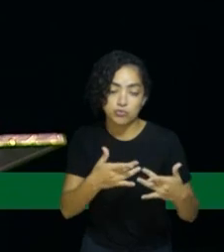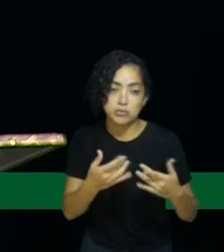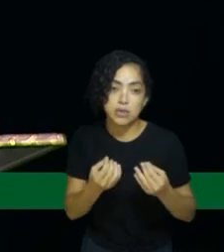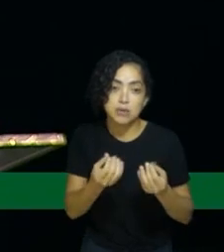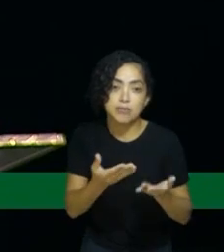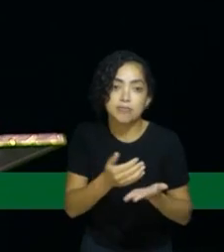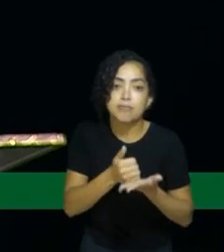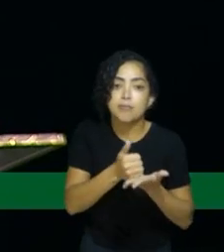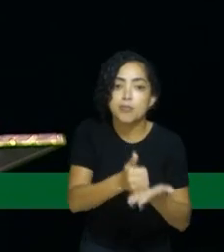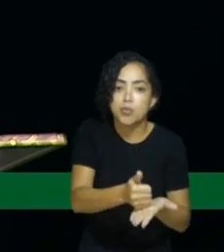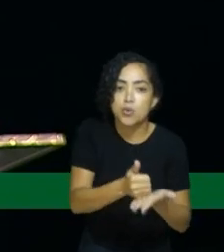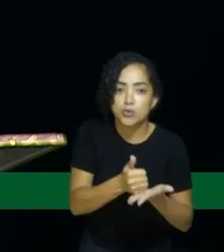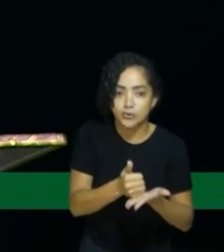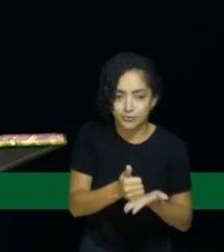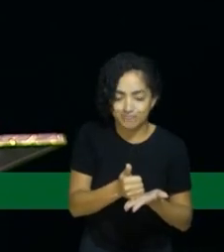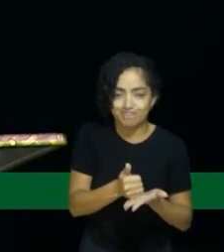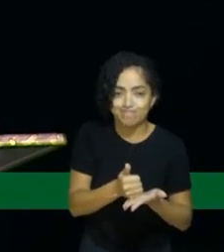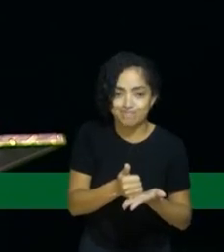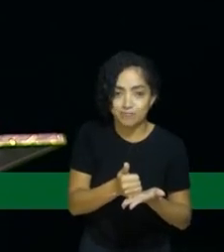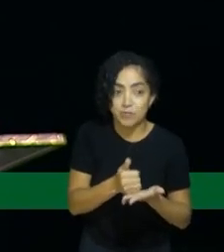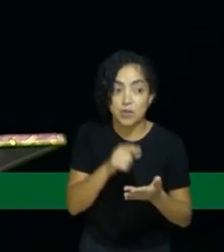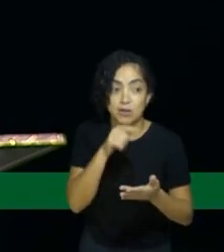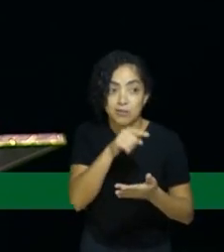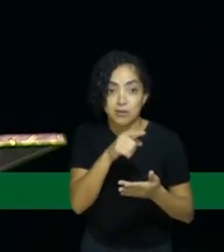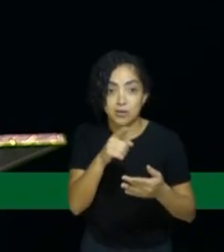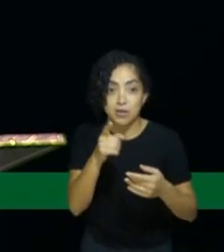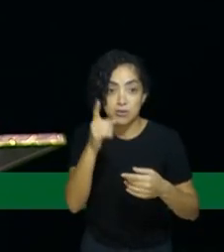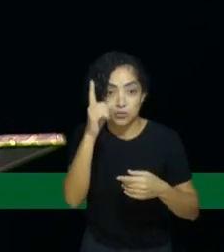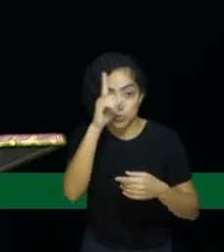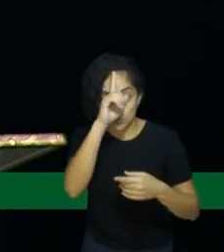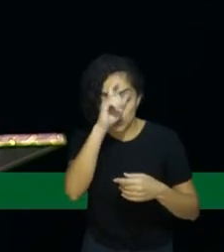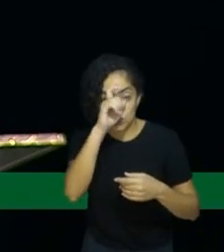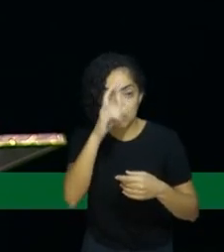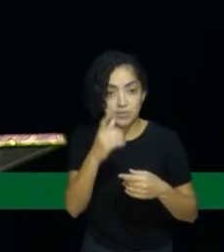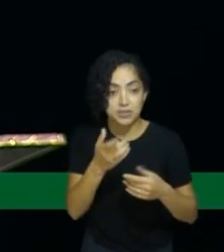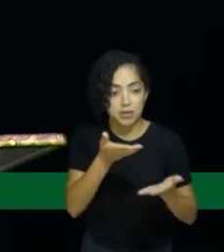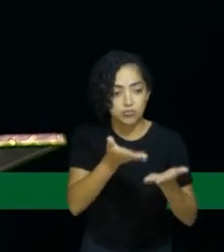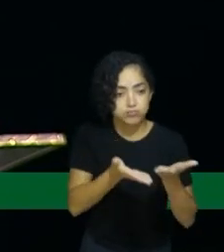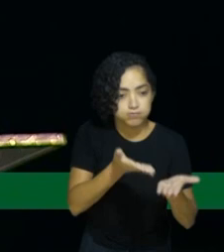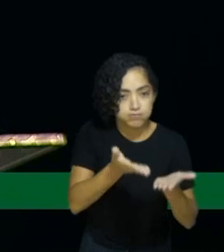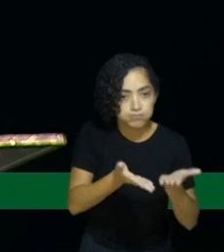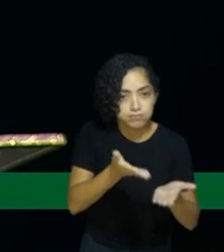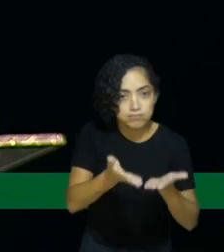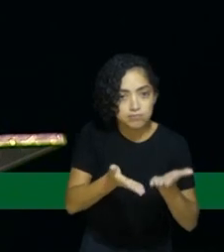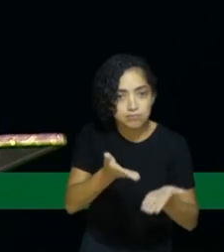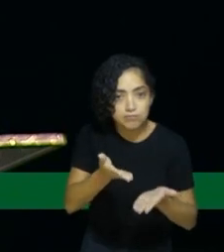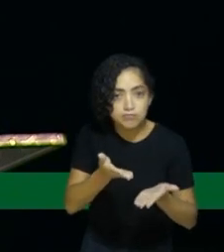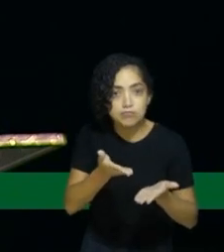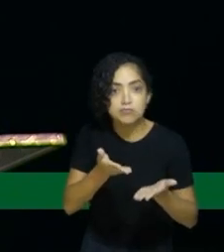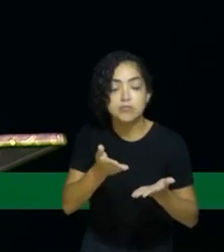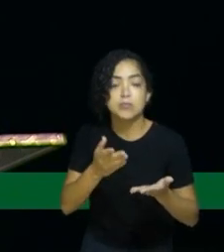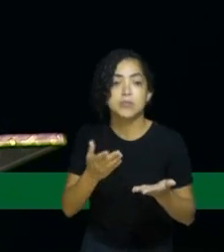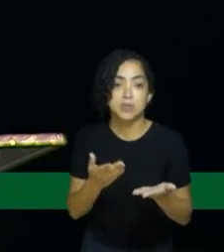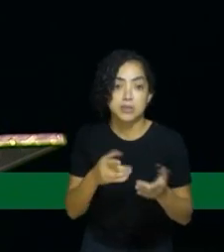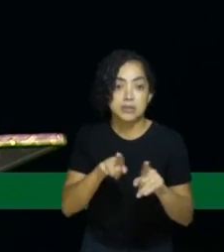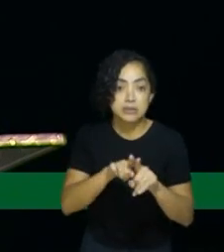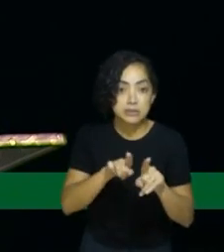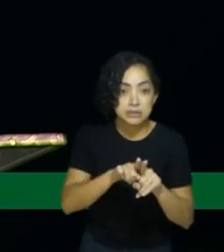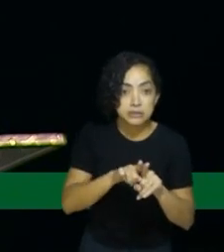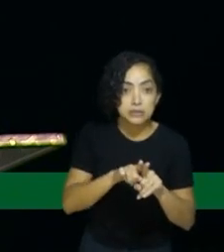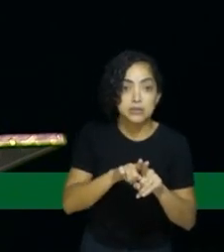aos pacientes oncológicos no hospital durante as sessões de quimioterapia e